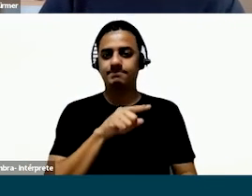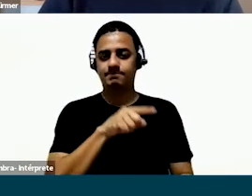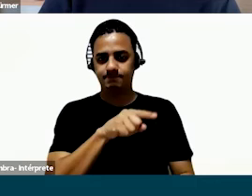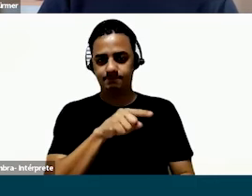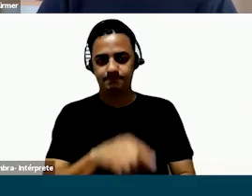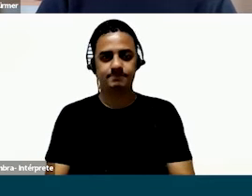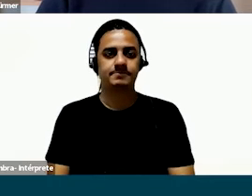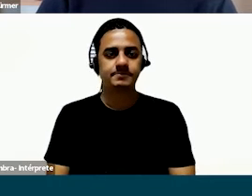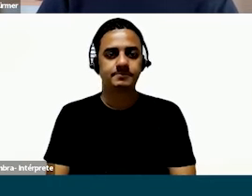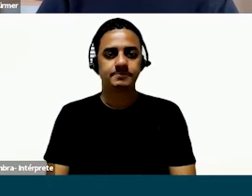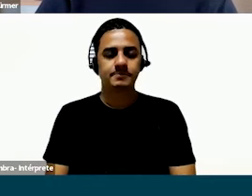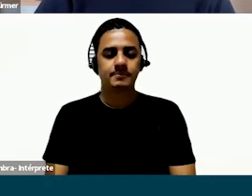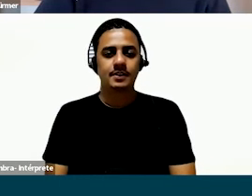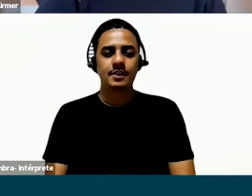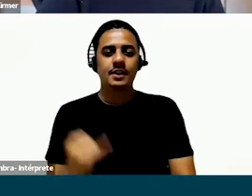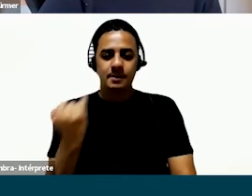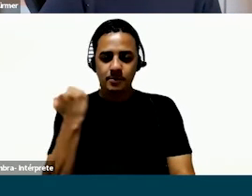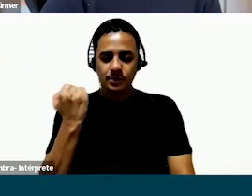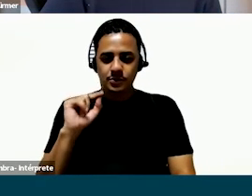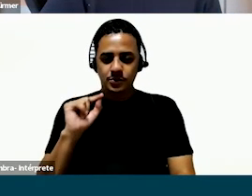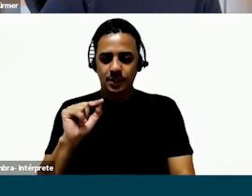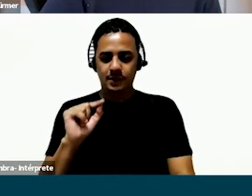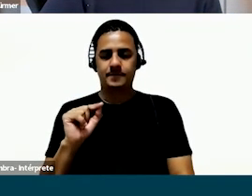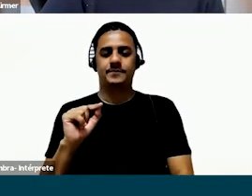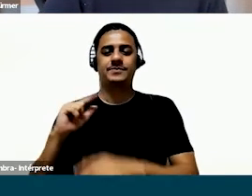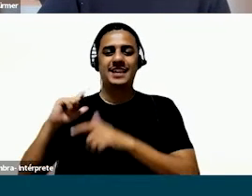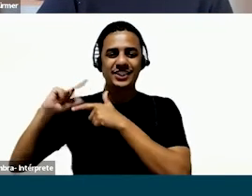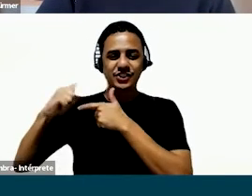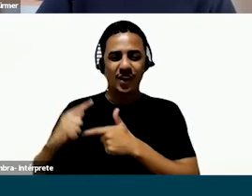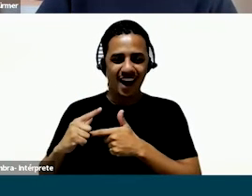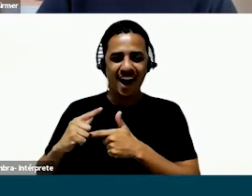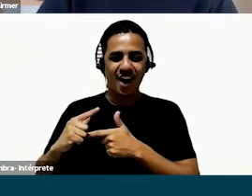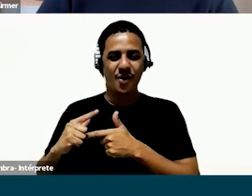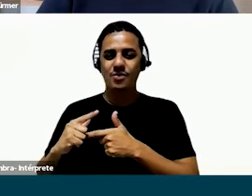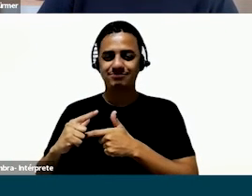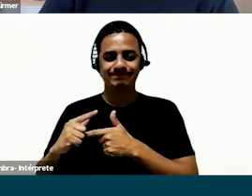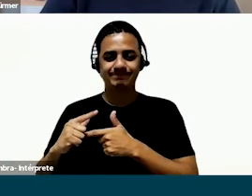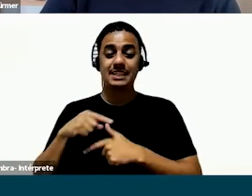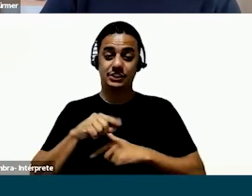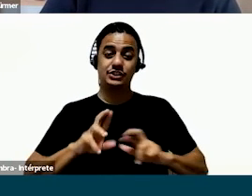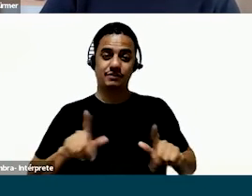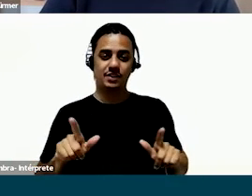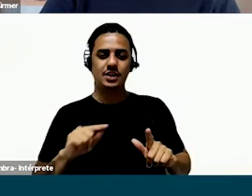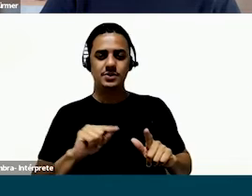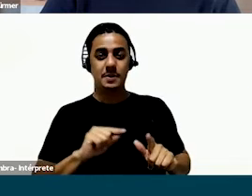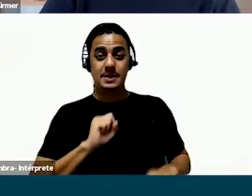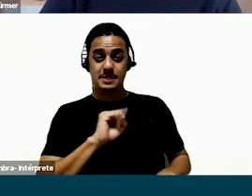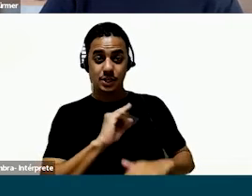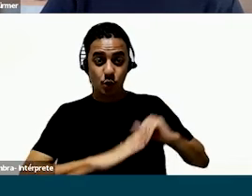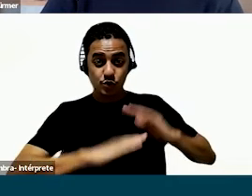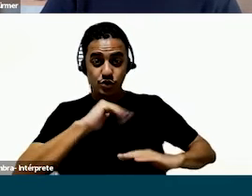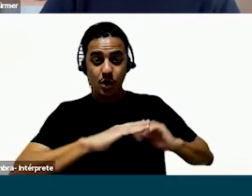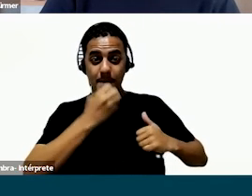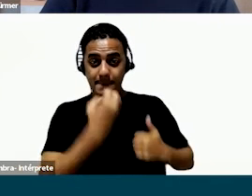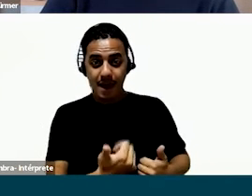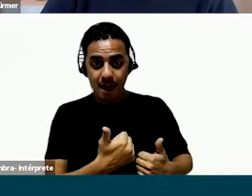indicador. O pulo do gato aqui é que, diferente do indicador de negócio tradicional, quando o indicador leading é bem construído,